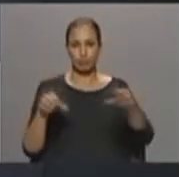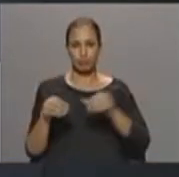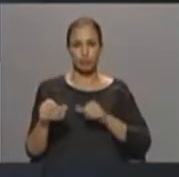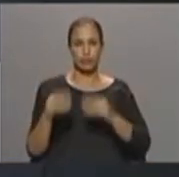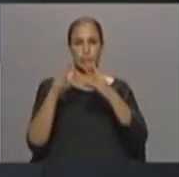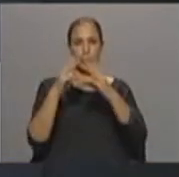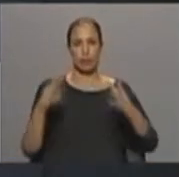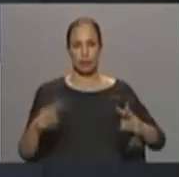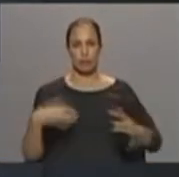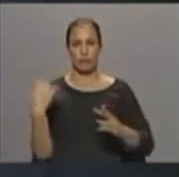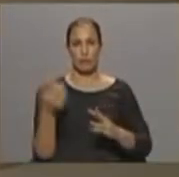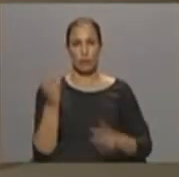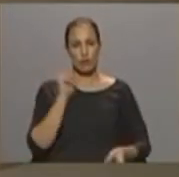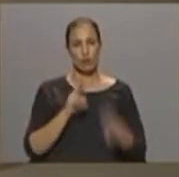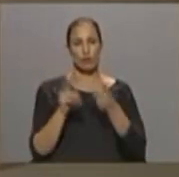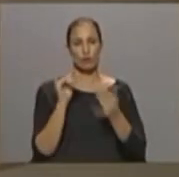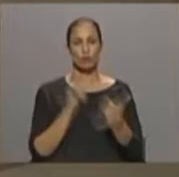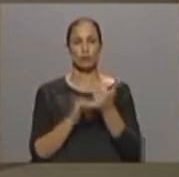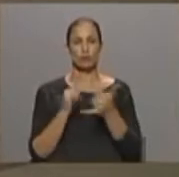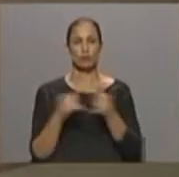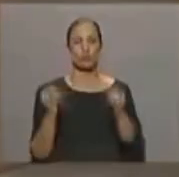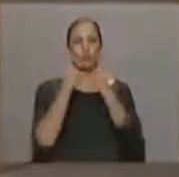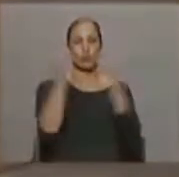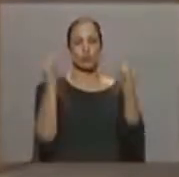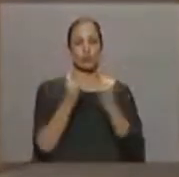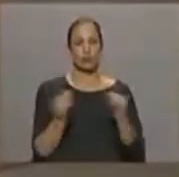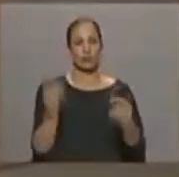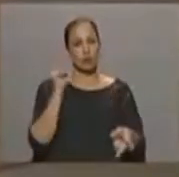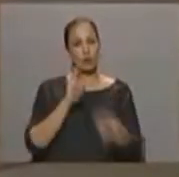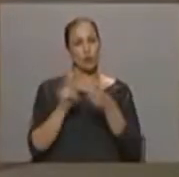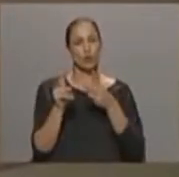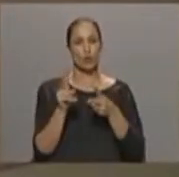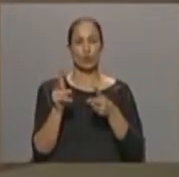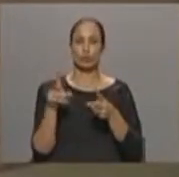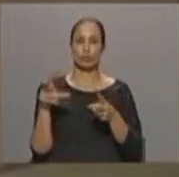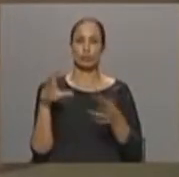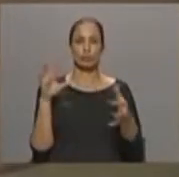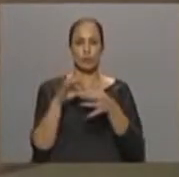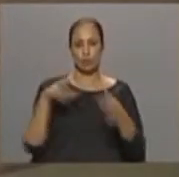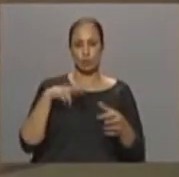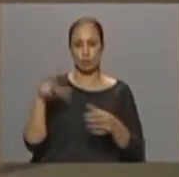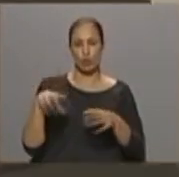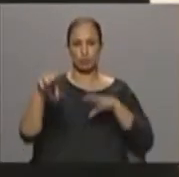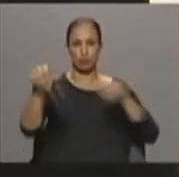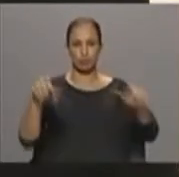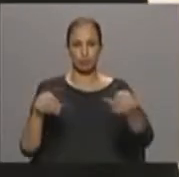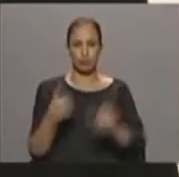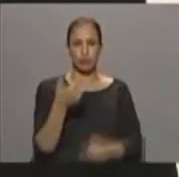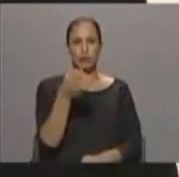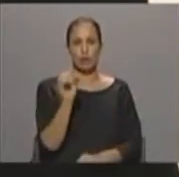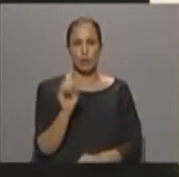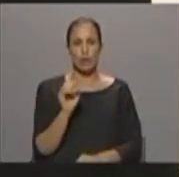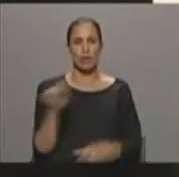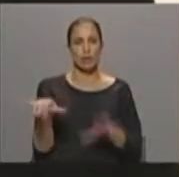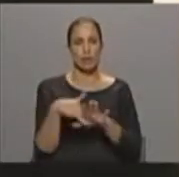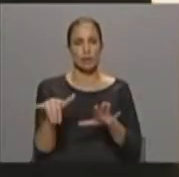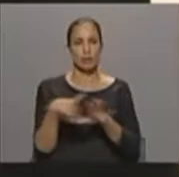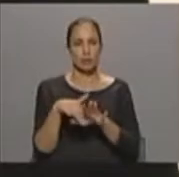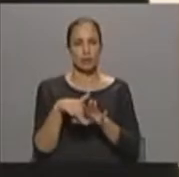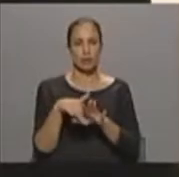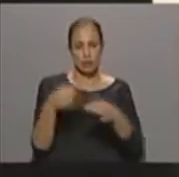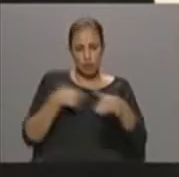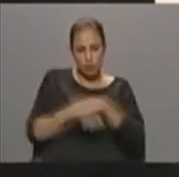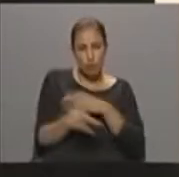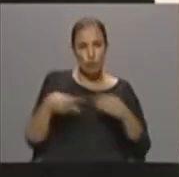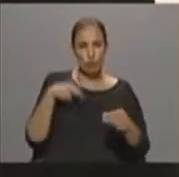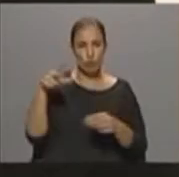é organizado pela Associação Internacional dos Colóquios da Lusofonia e traz aos Açores 50 participantes, oriundos de Portugal,